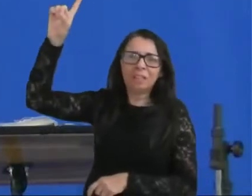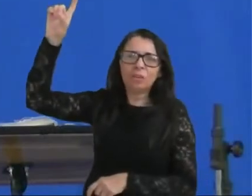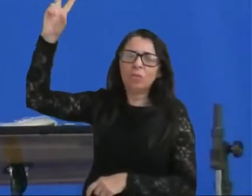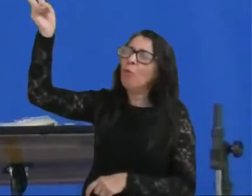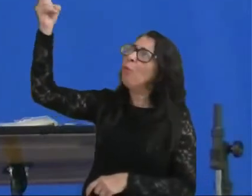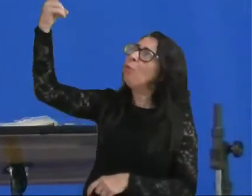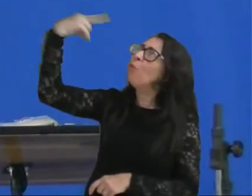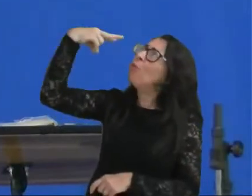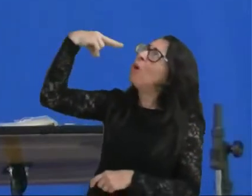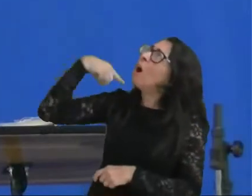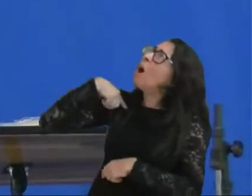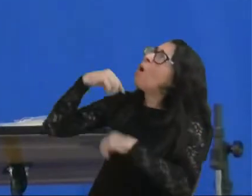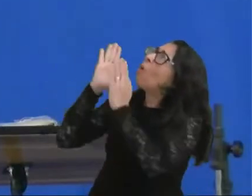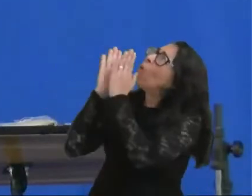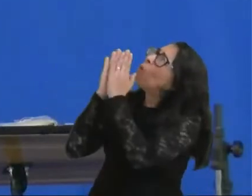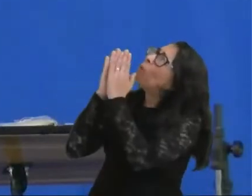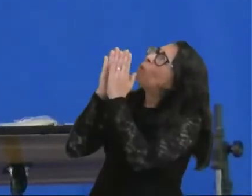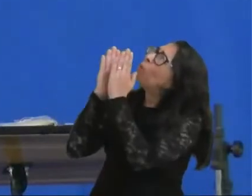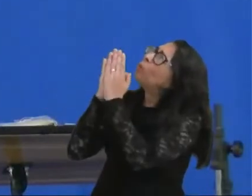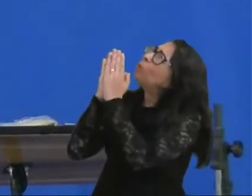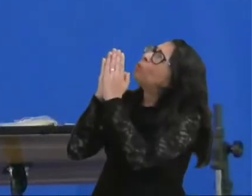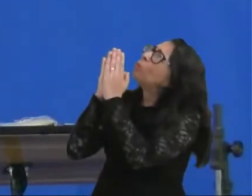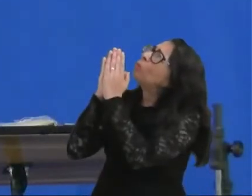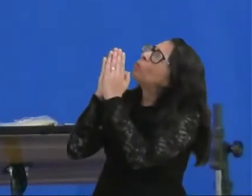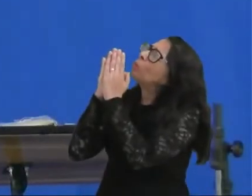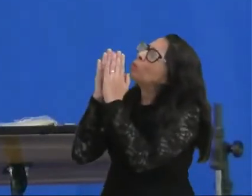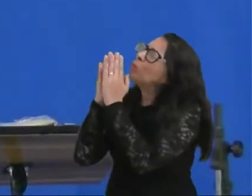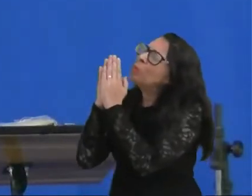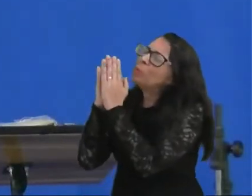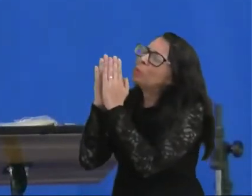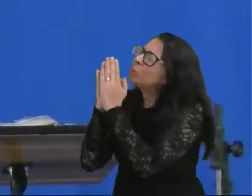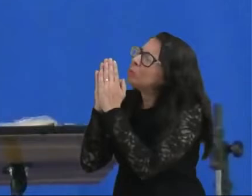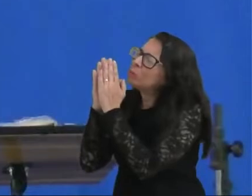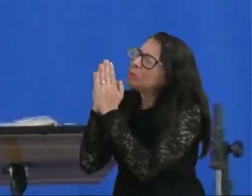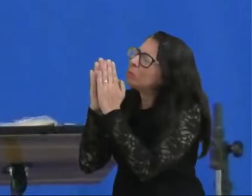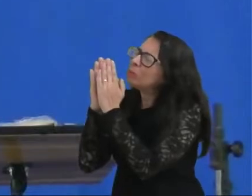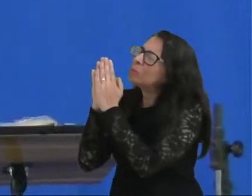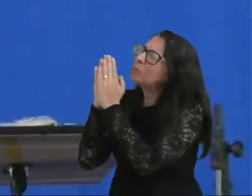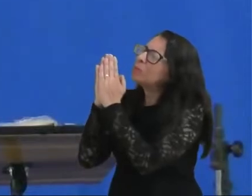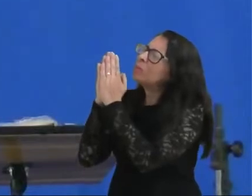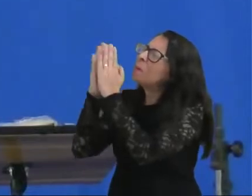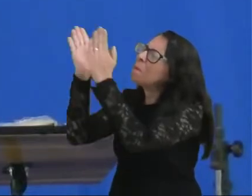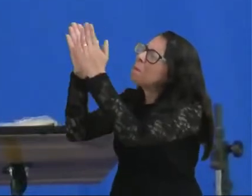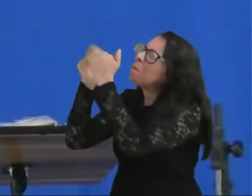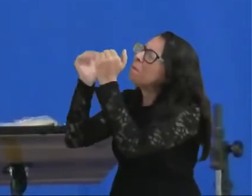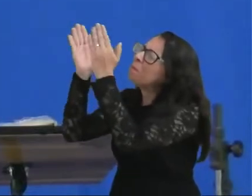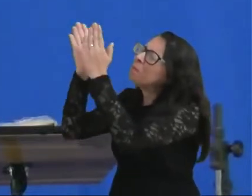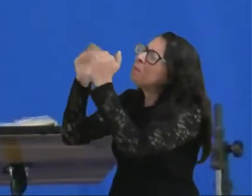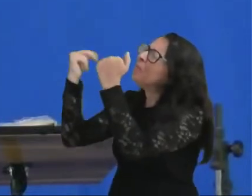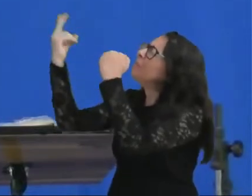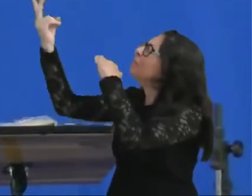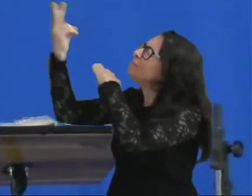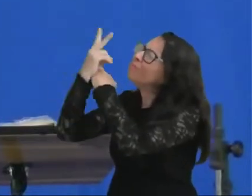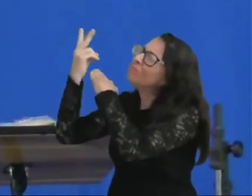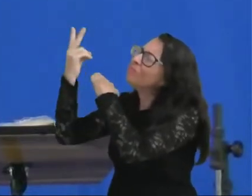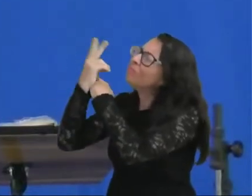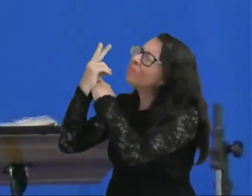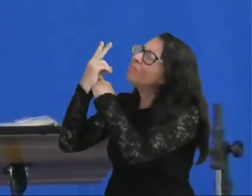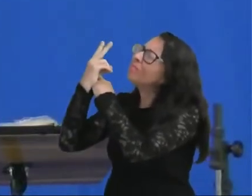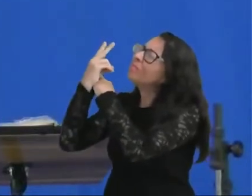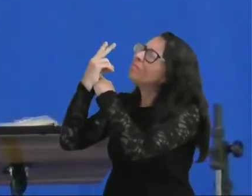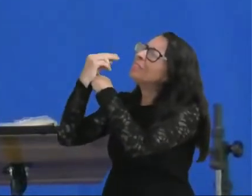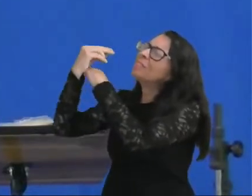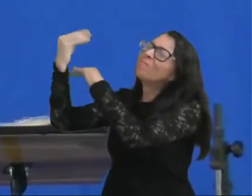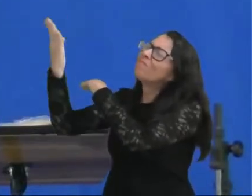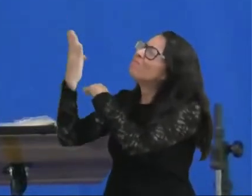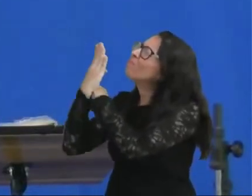Então Jesus usa esse elogio, que era uma igreja perseverante nas tribulações. A